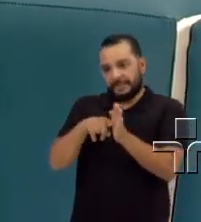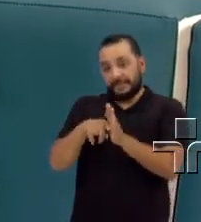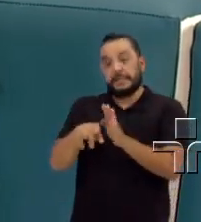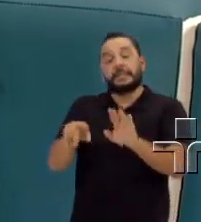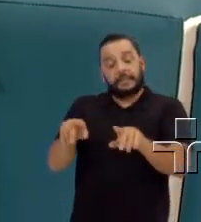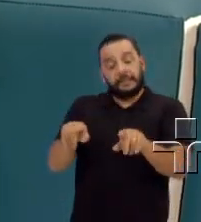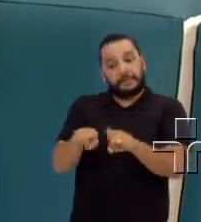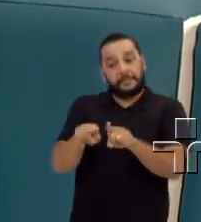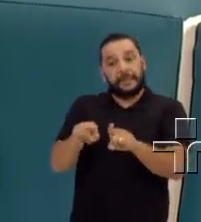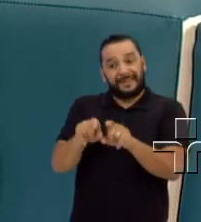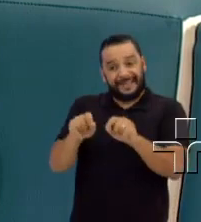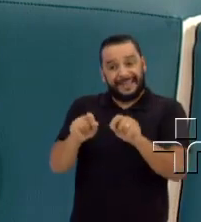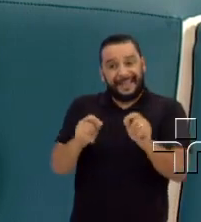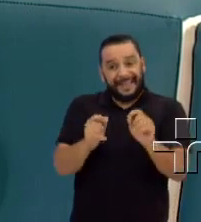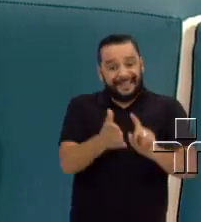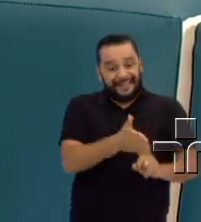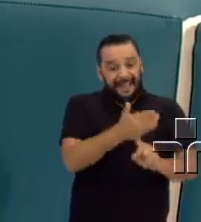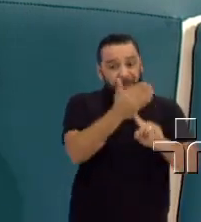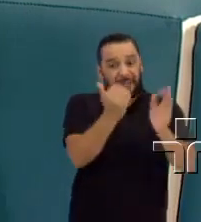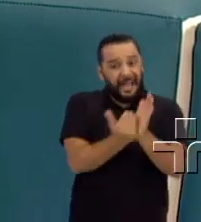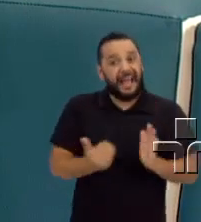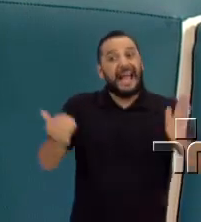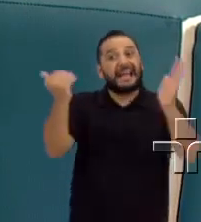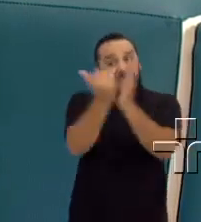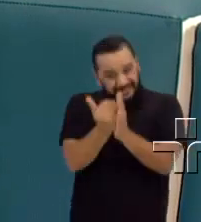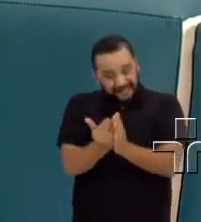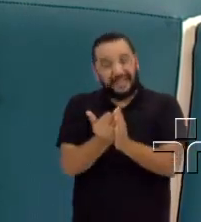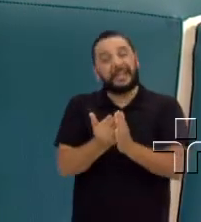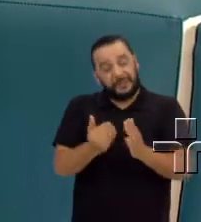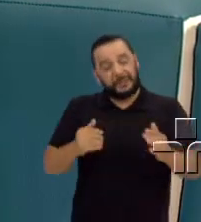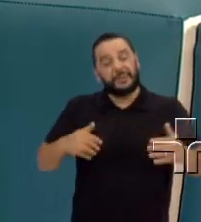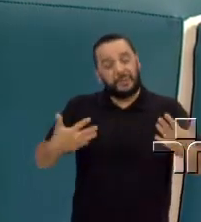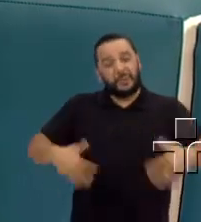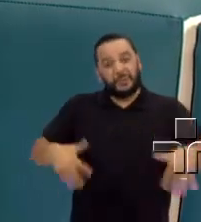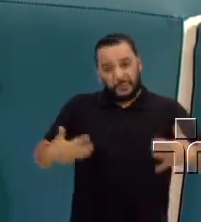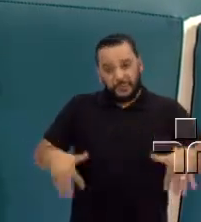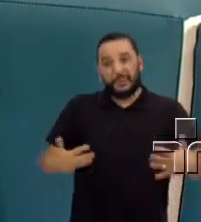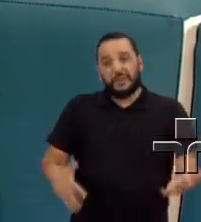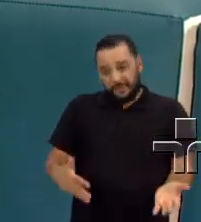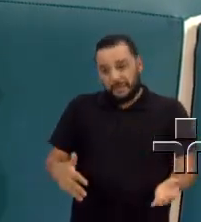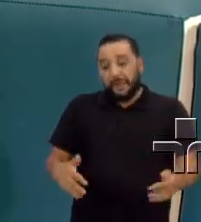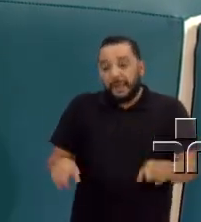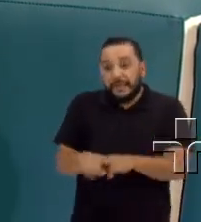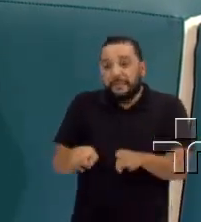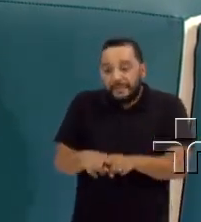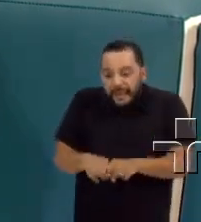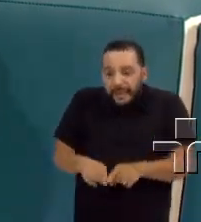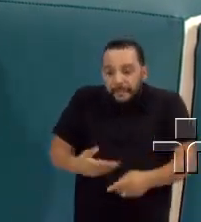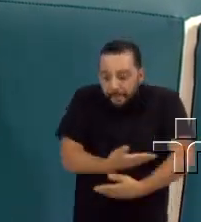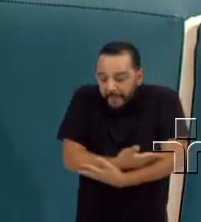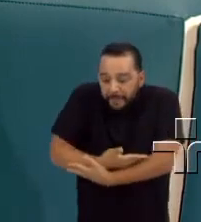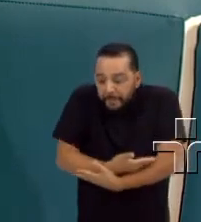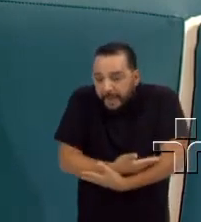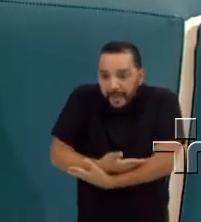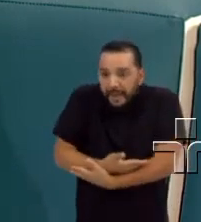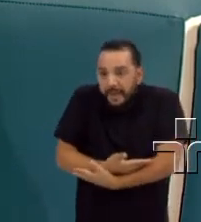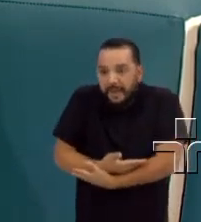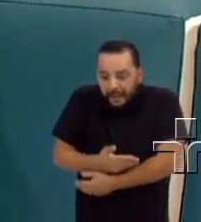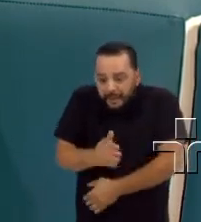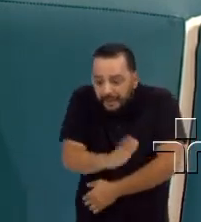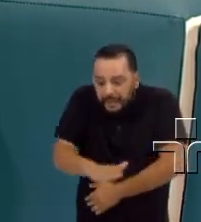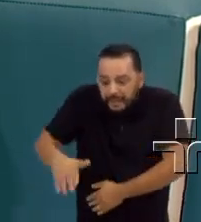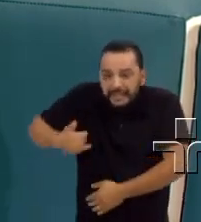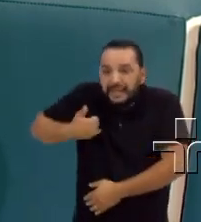excesso e principalmente a esse uso da tecnologia muito precoce, né, tentar evitar que crianças até 2 anos